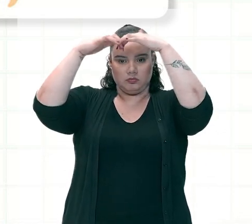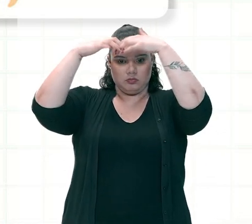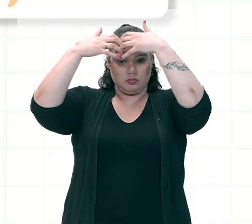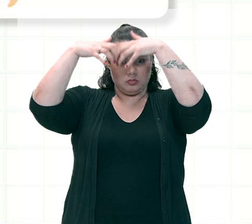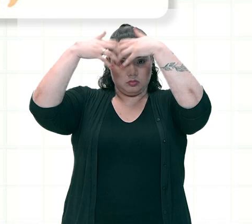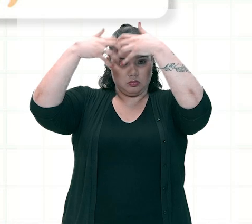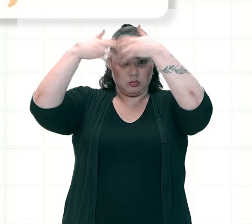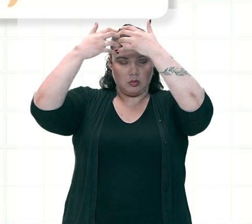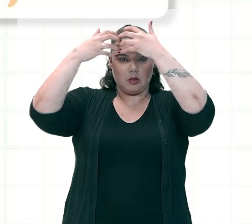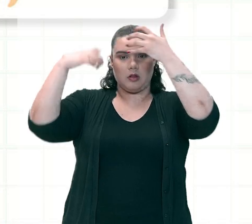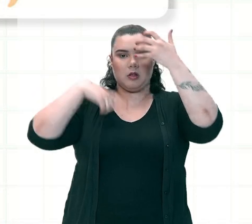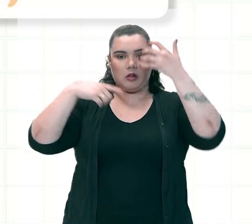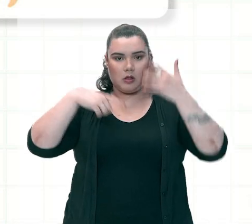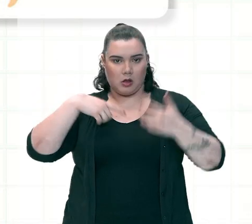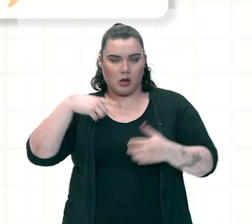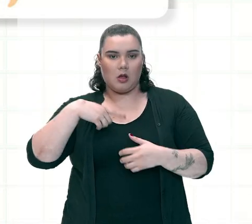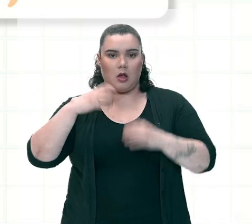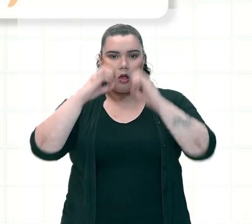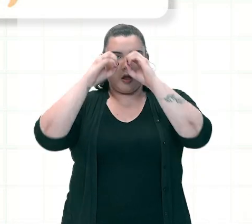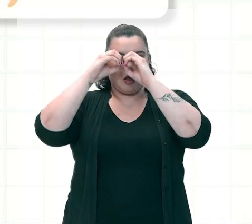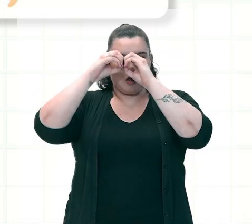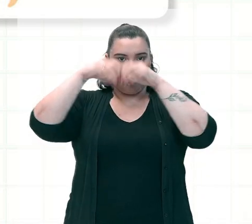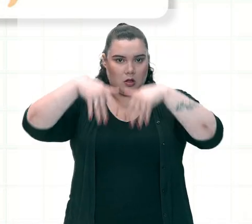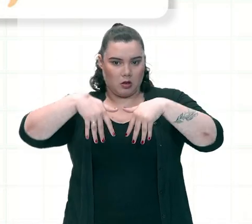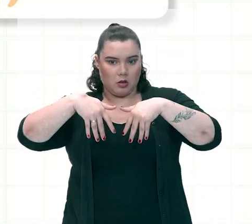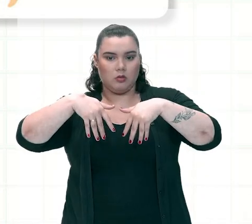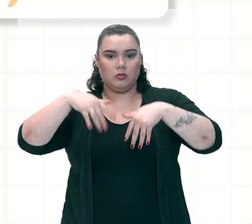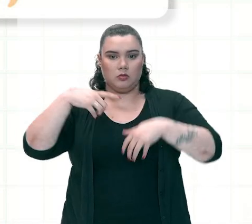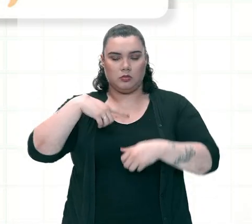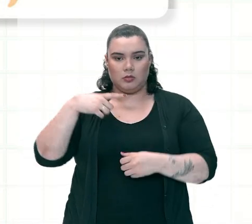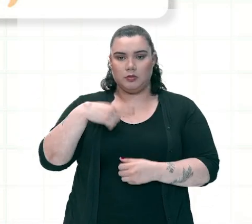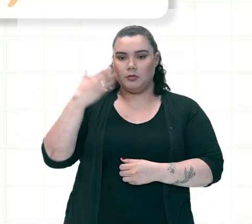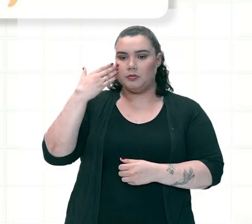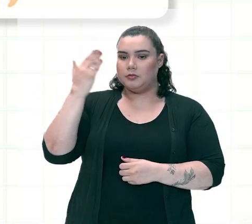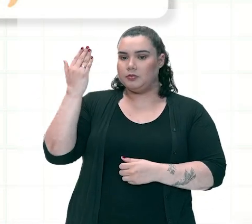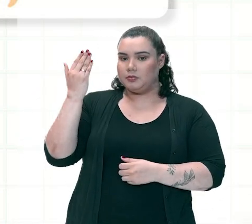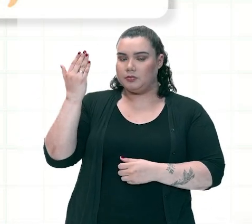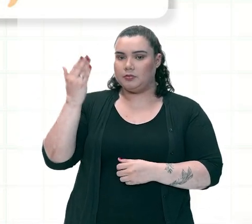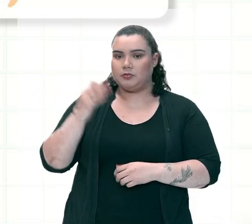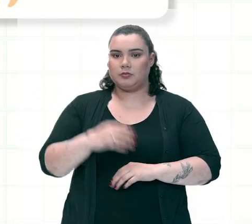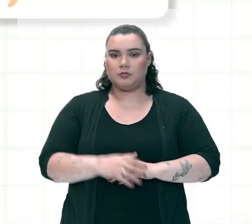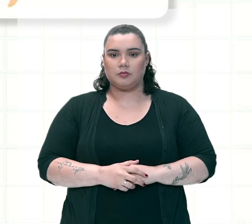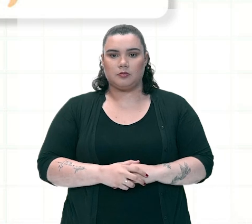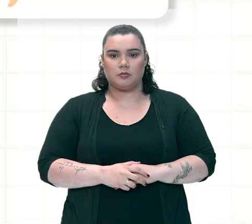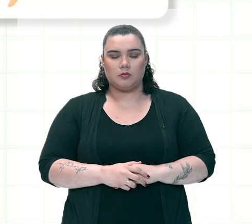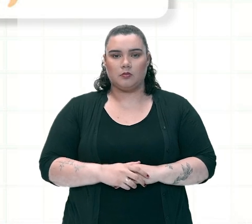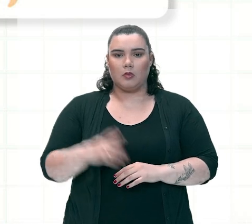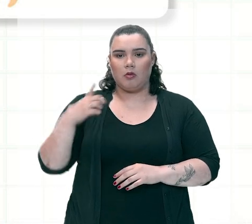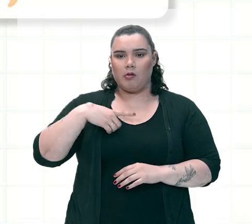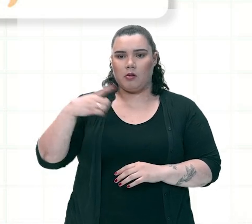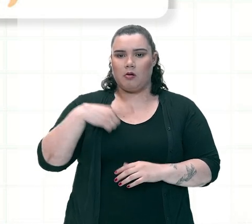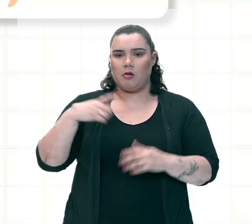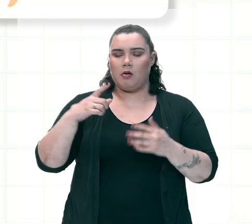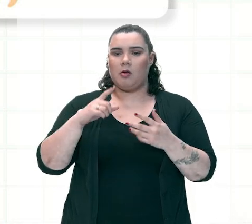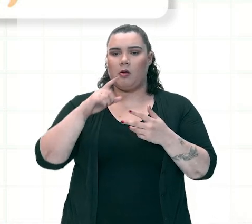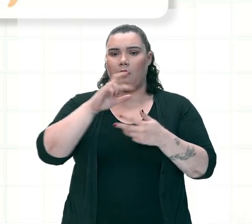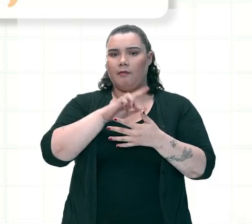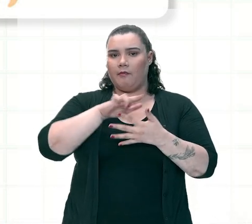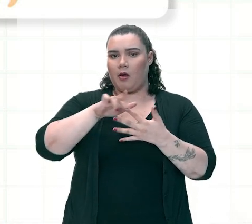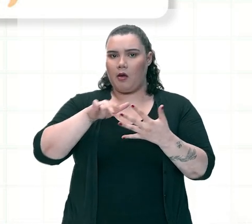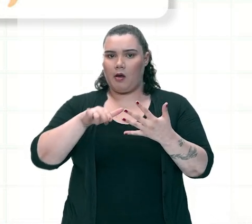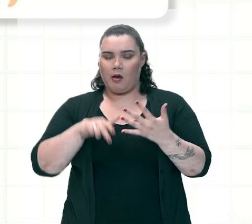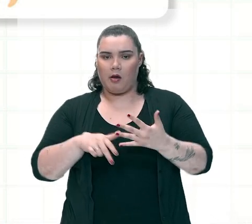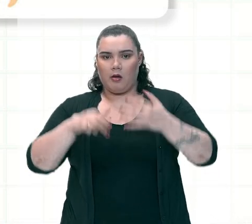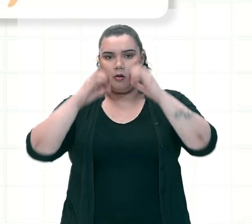observa a presença dessas glândulas, né? Como a gente pode visualizar aqui nessa região. Nós vamos ter aí o hipotálamo, a